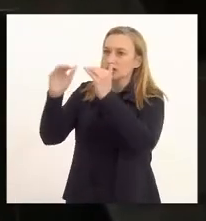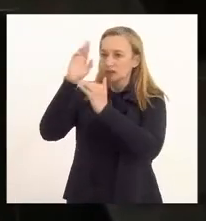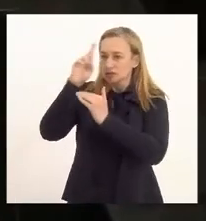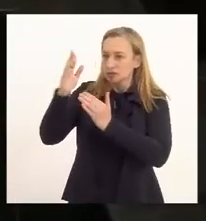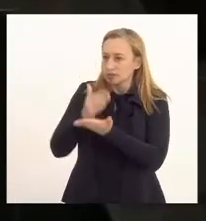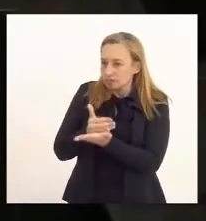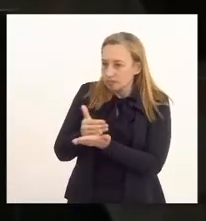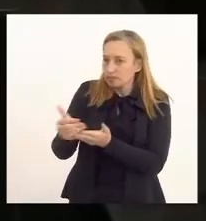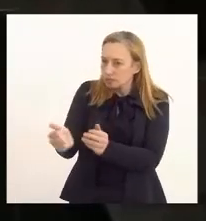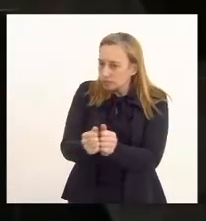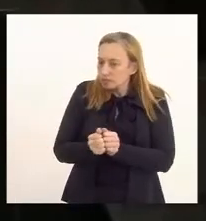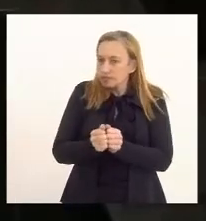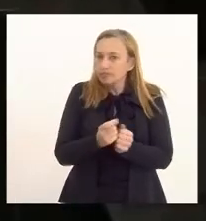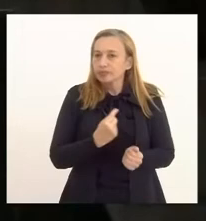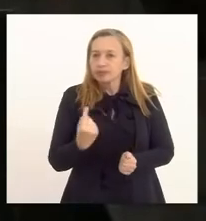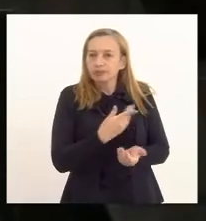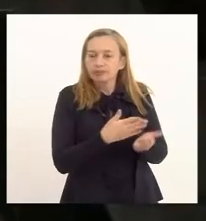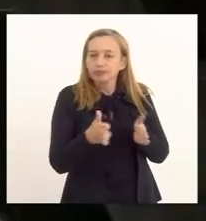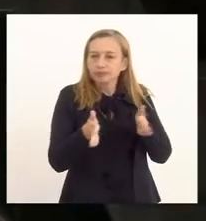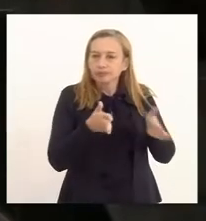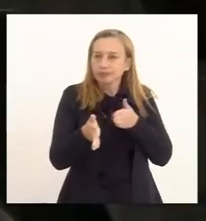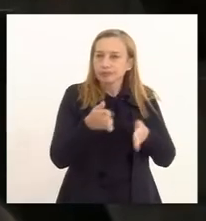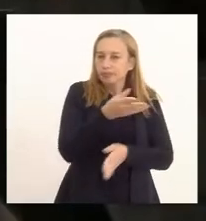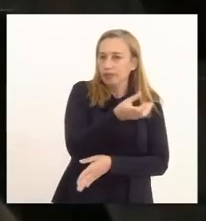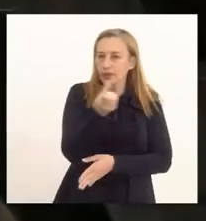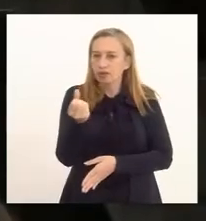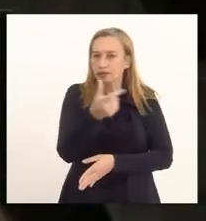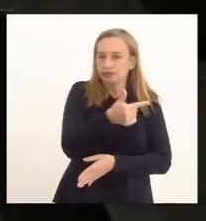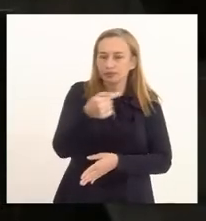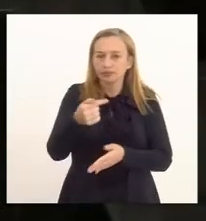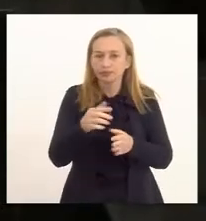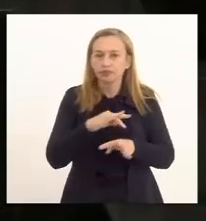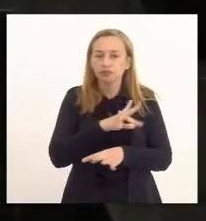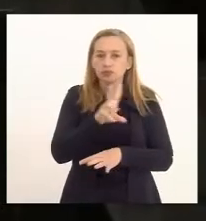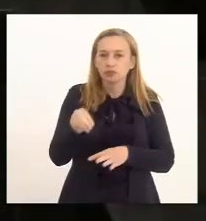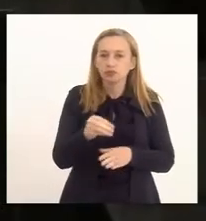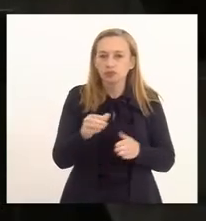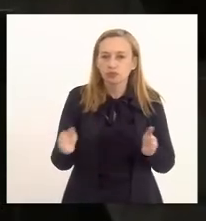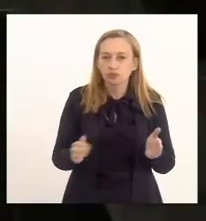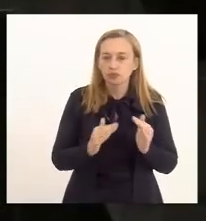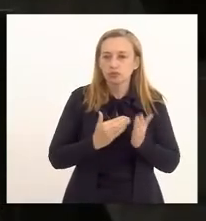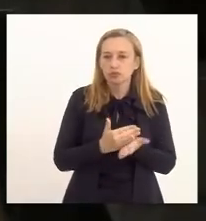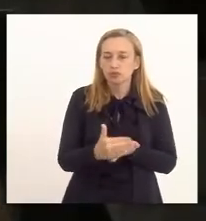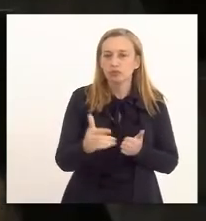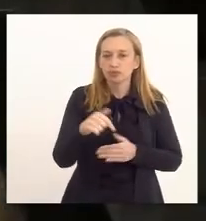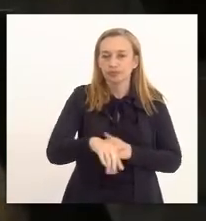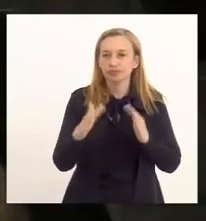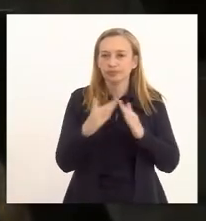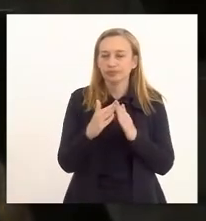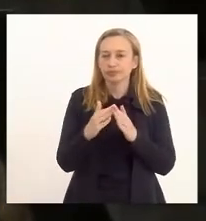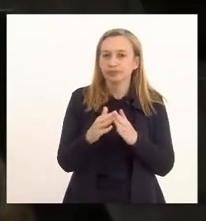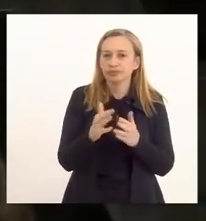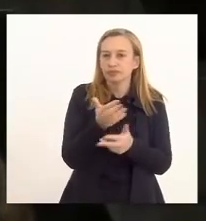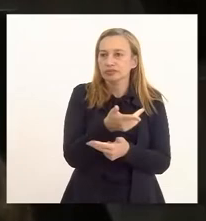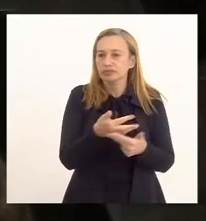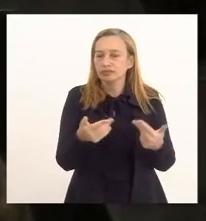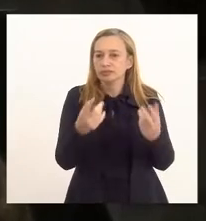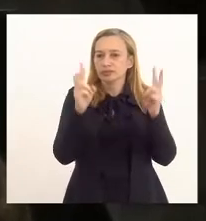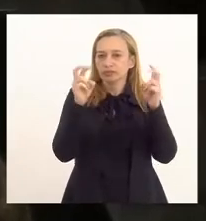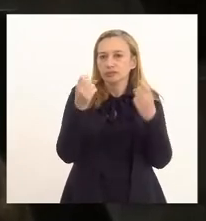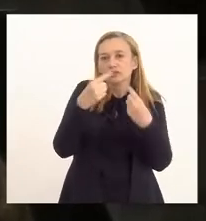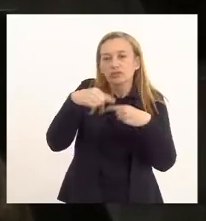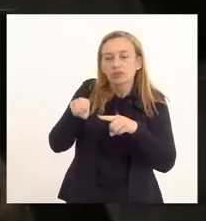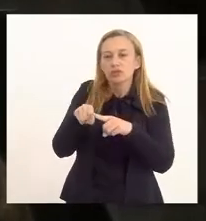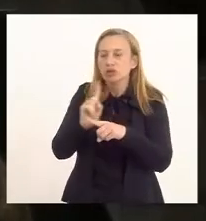início, desde aquele período 16 e 17, onde tudo começou aqui na casa. Pois bem, é uma contradição